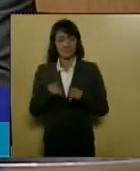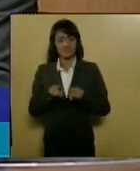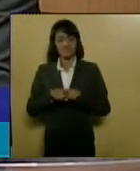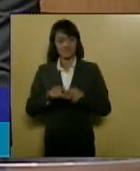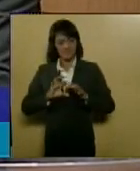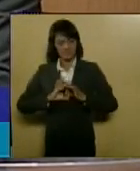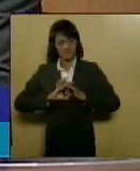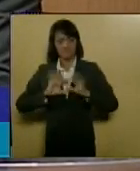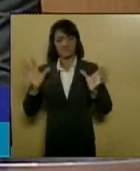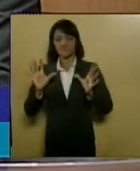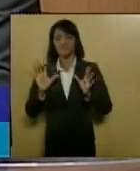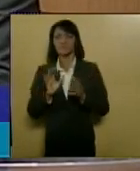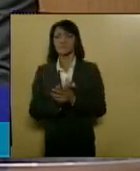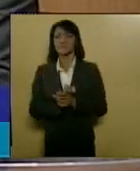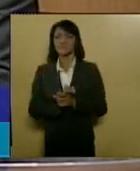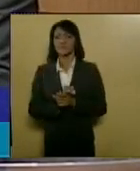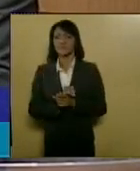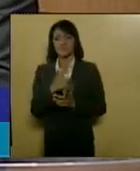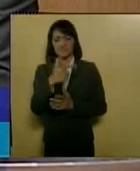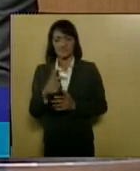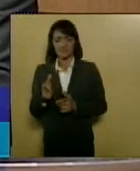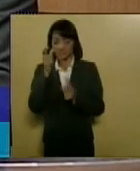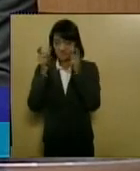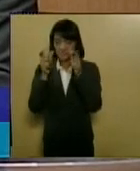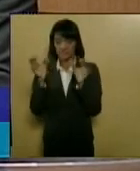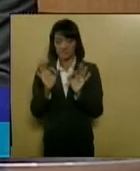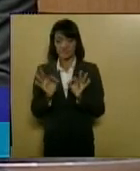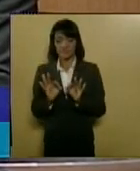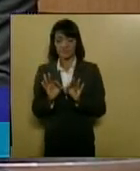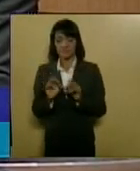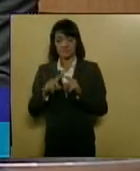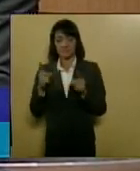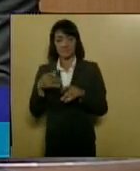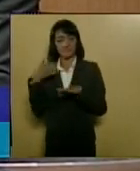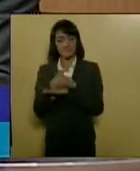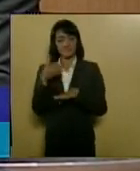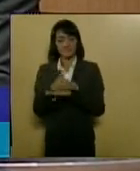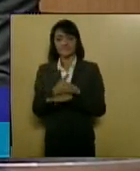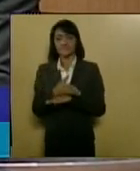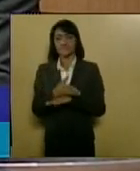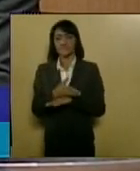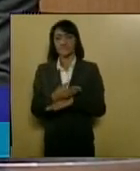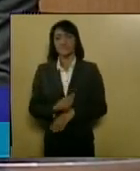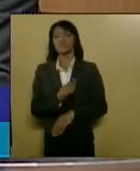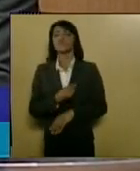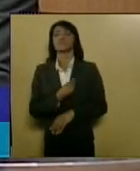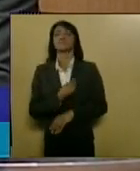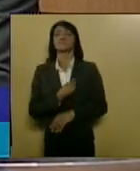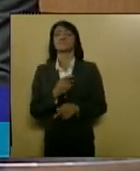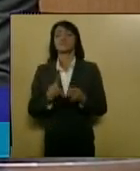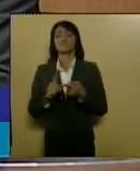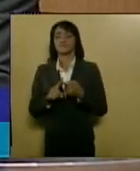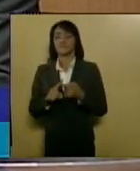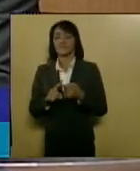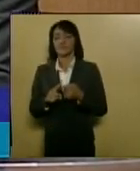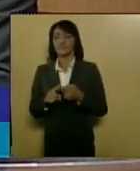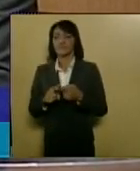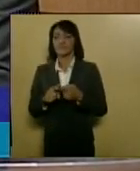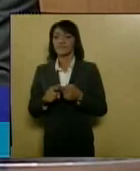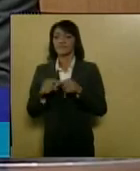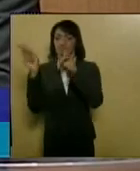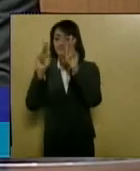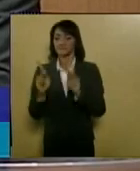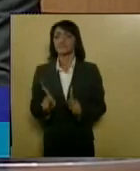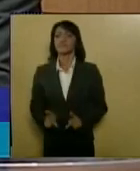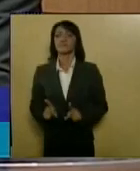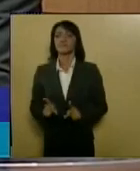desprendimento, desambição, participação e de garantia da soberania, participação na paz social e